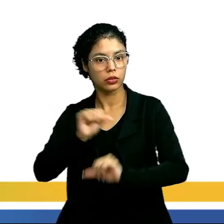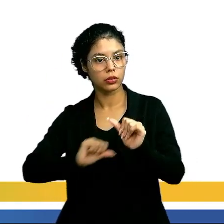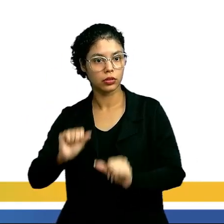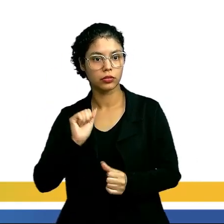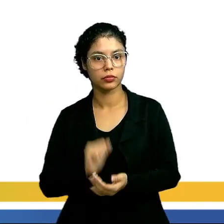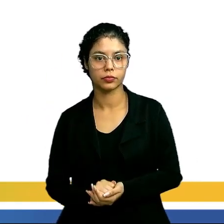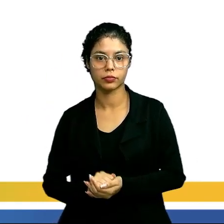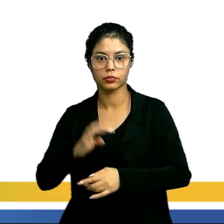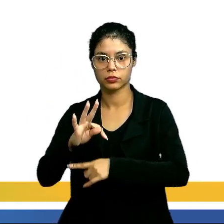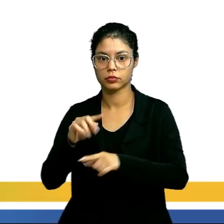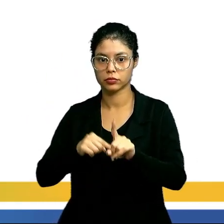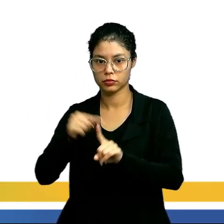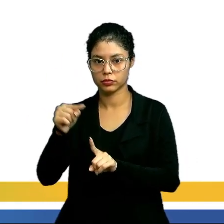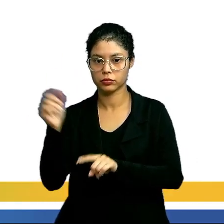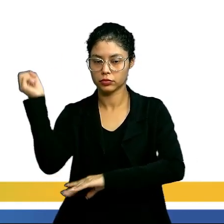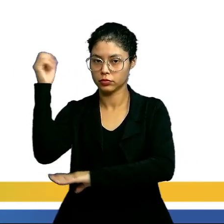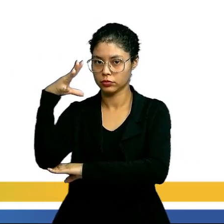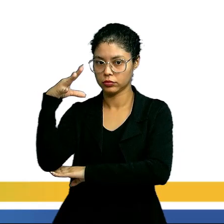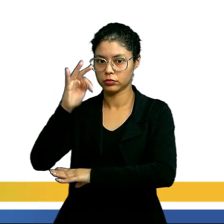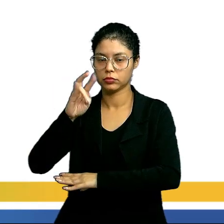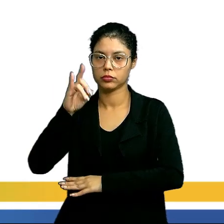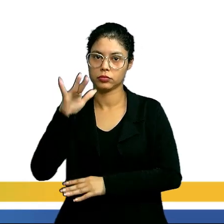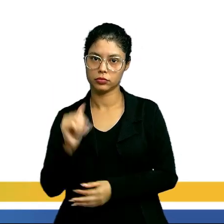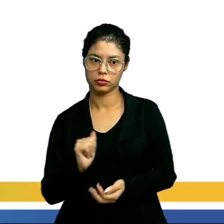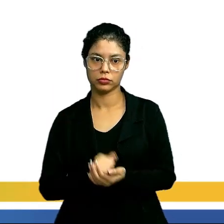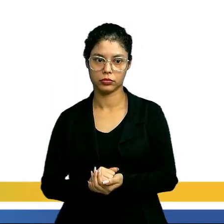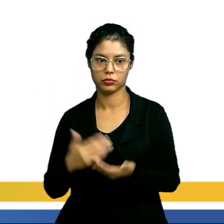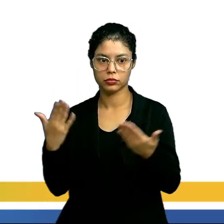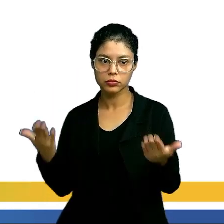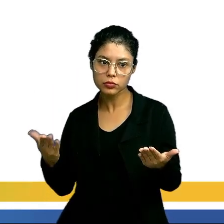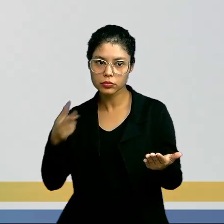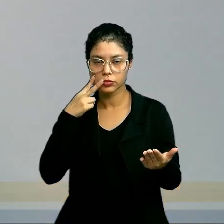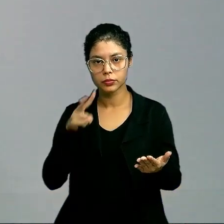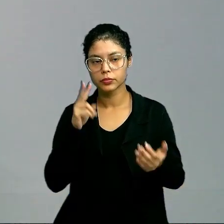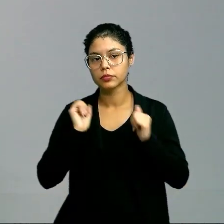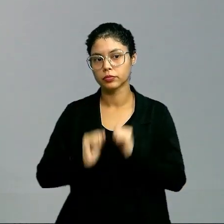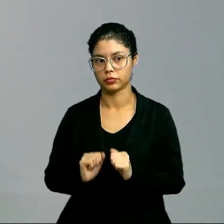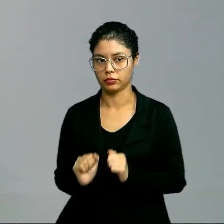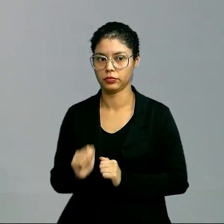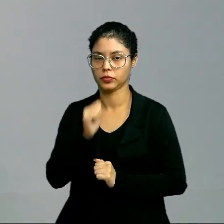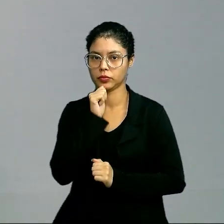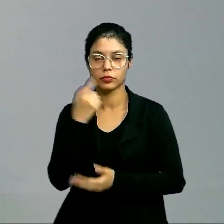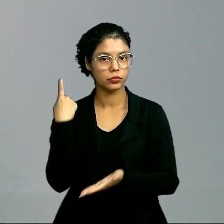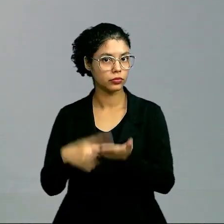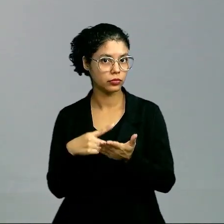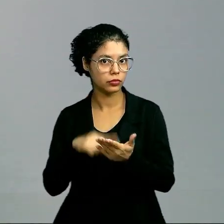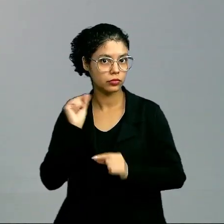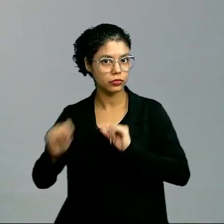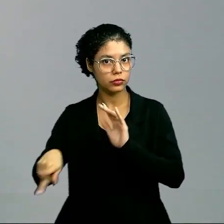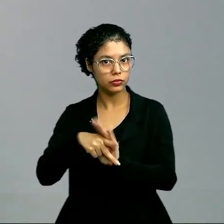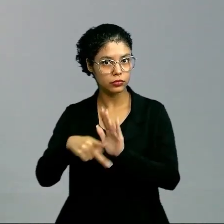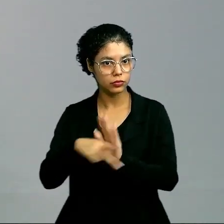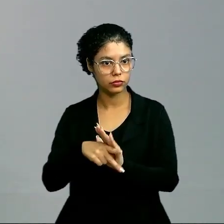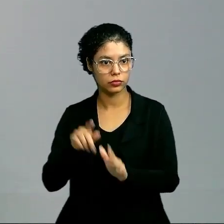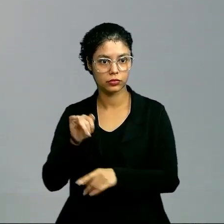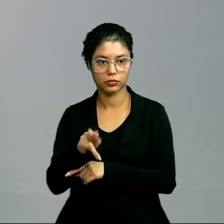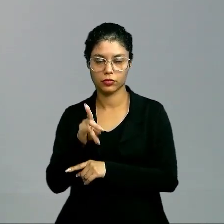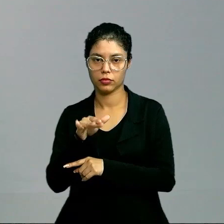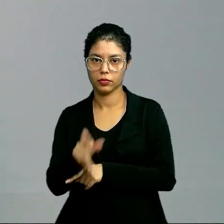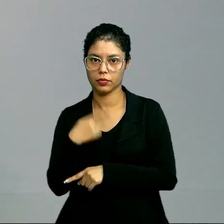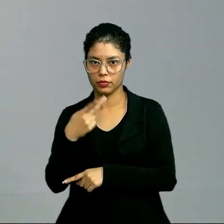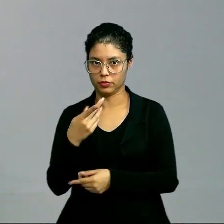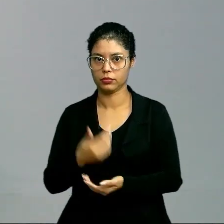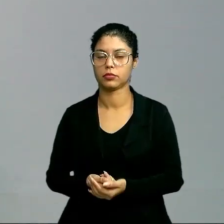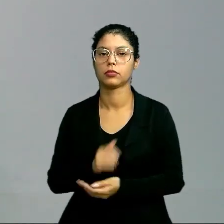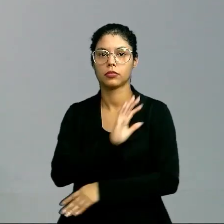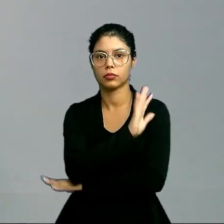transformada em energia térmica, luminosa, acústica. Então, é o que podemos observar de acordo com o que o próprio Antoine Lavoisier nos